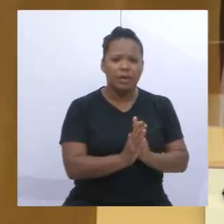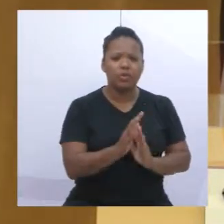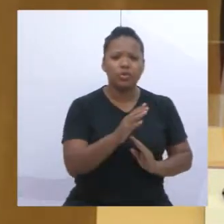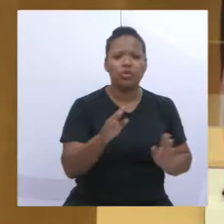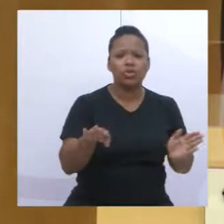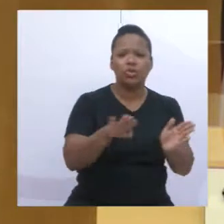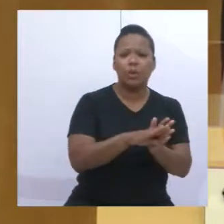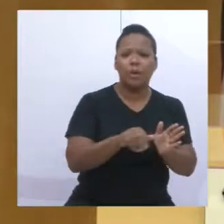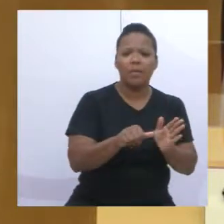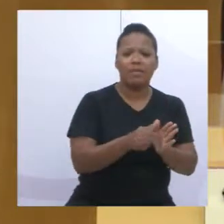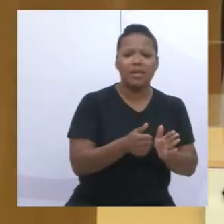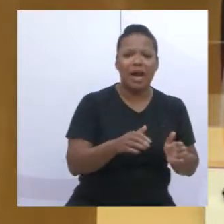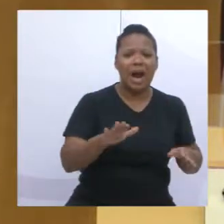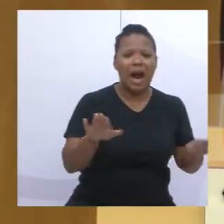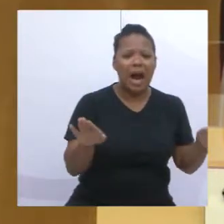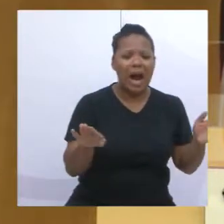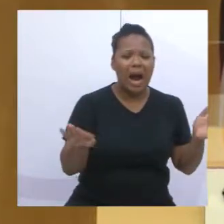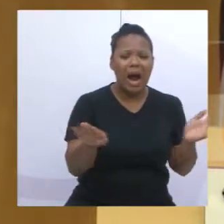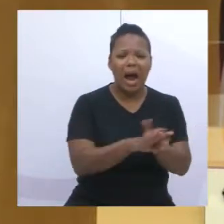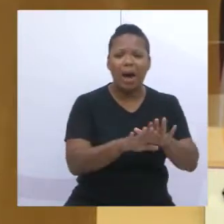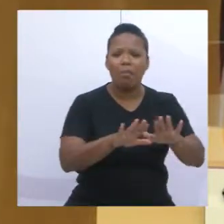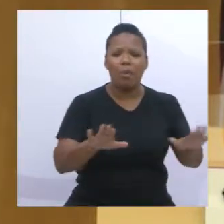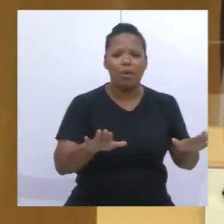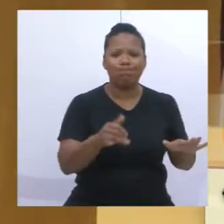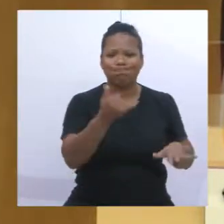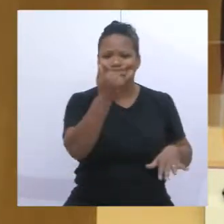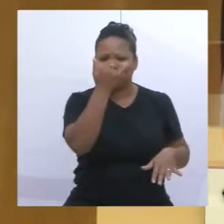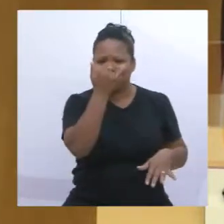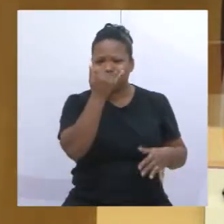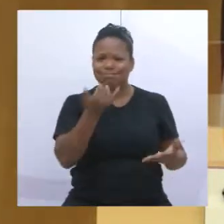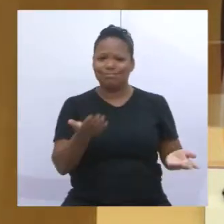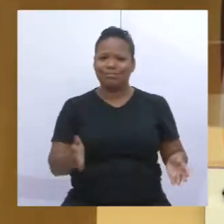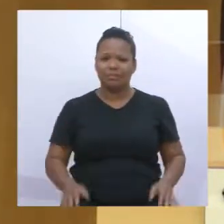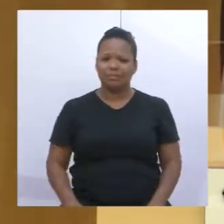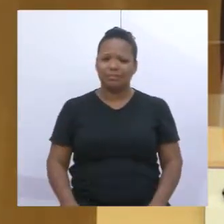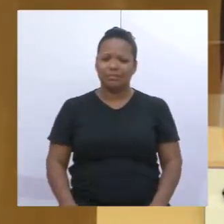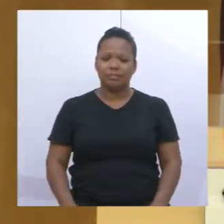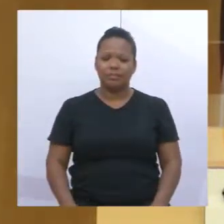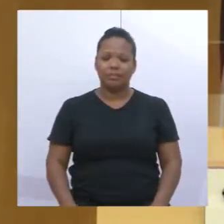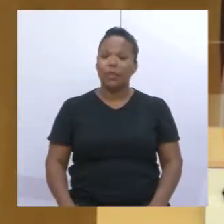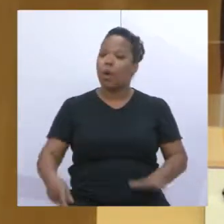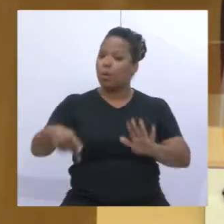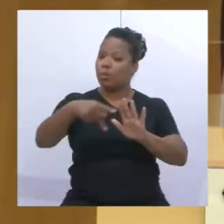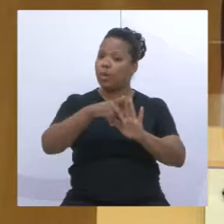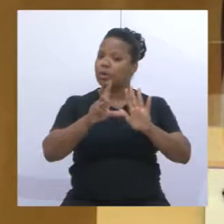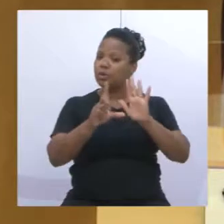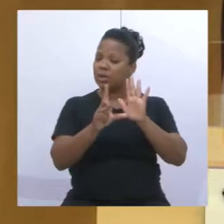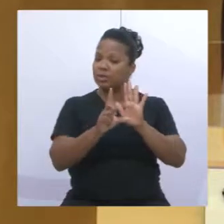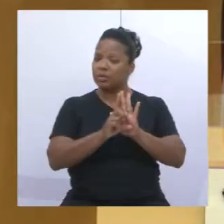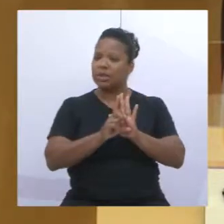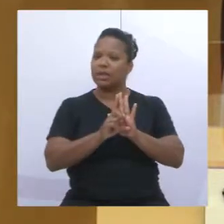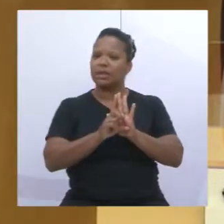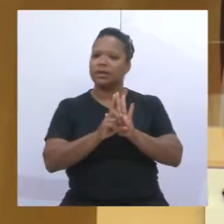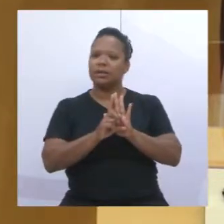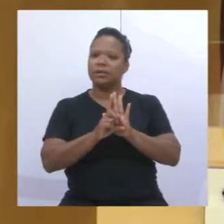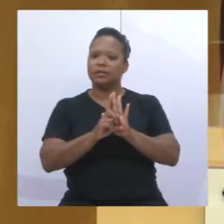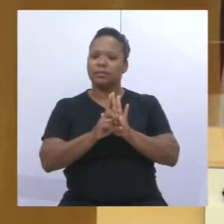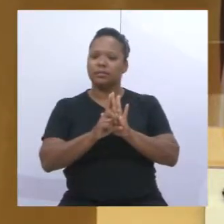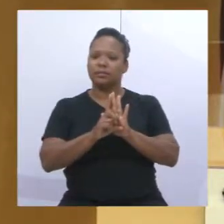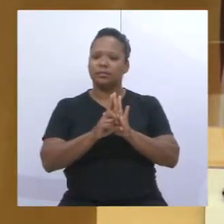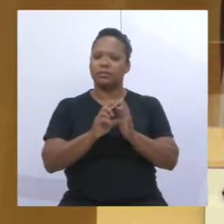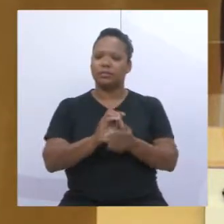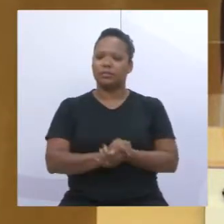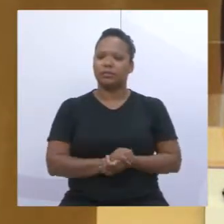precisam. Além desse dano estrutural que causará no SUS, o projeto de lei extrapola a competência